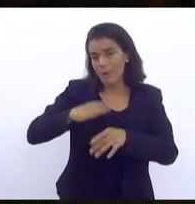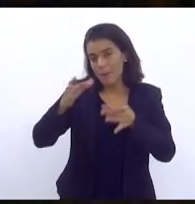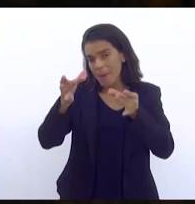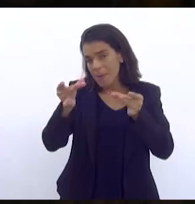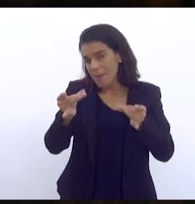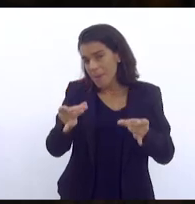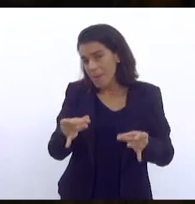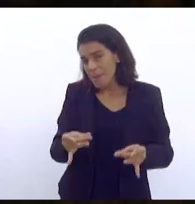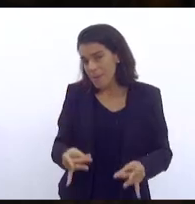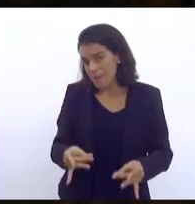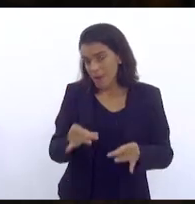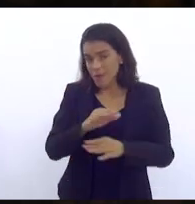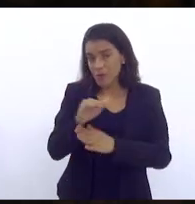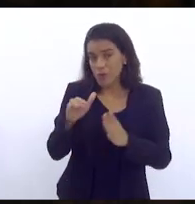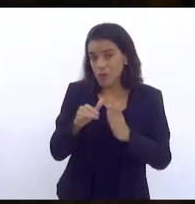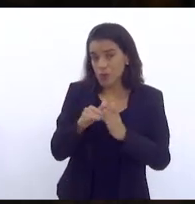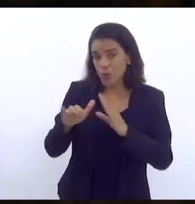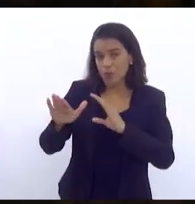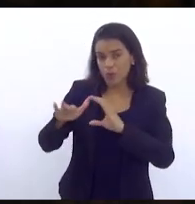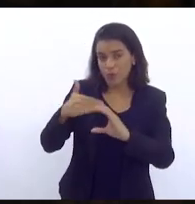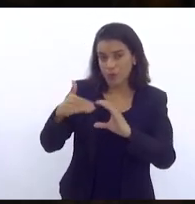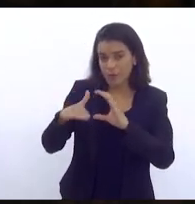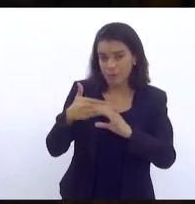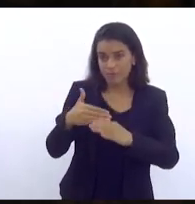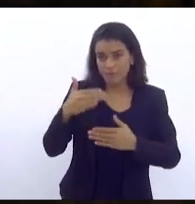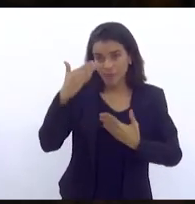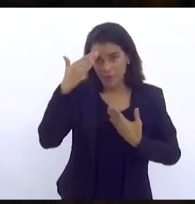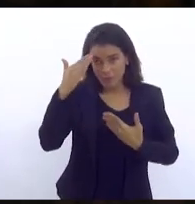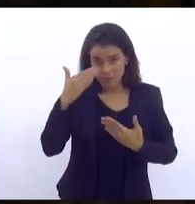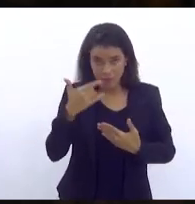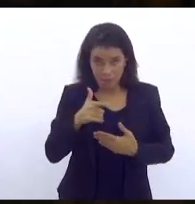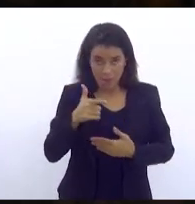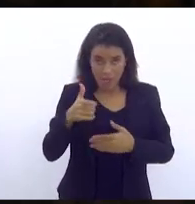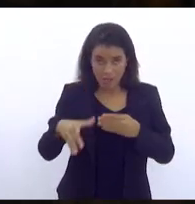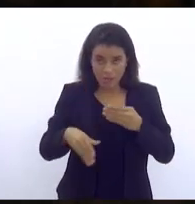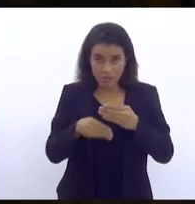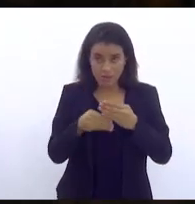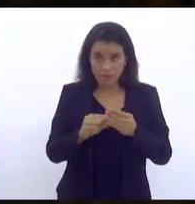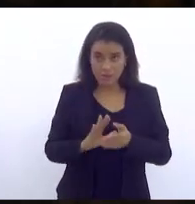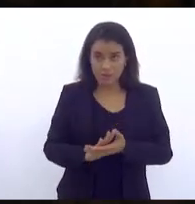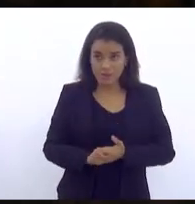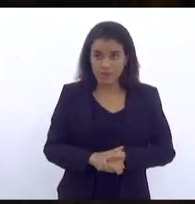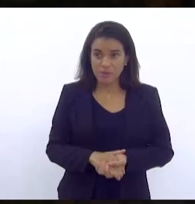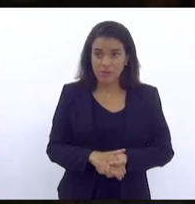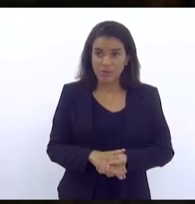encaminhamentos aqui da audiência eu agradeço caso você tem mais alguma coisa para